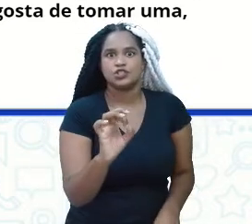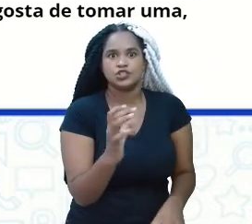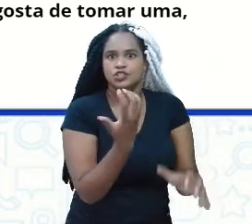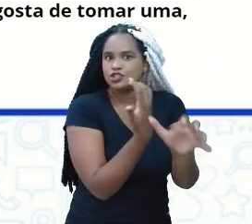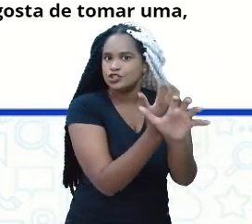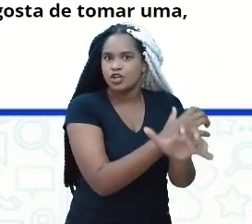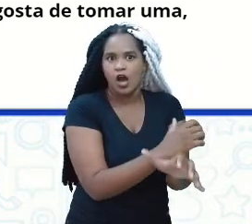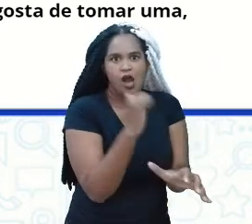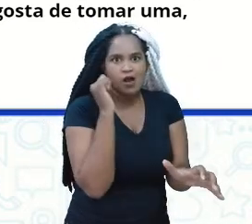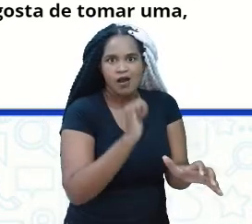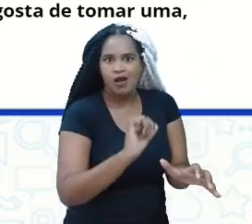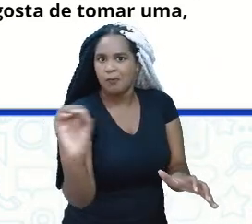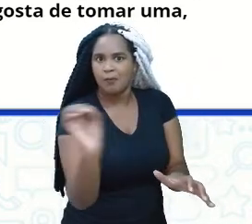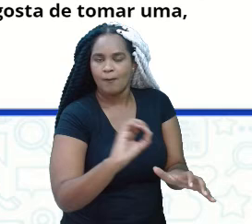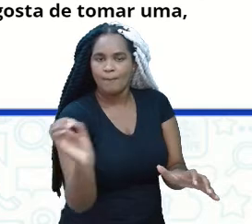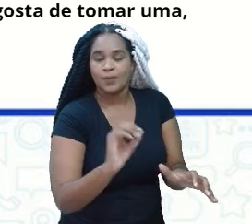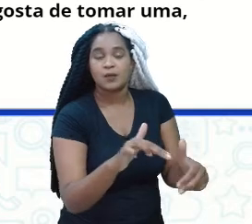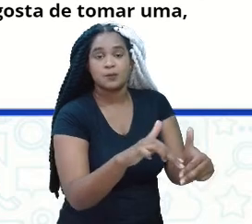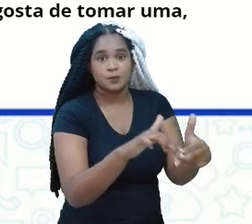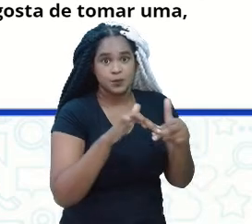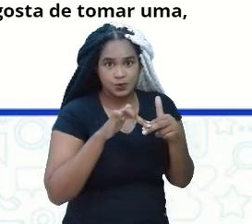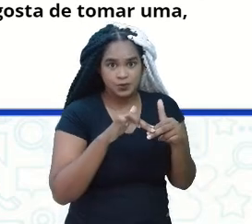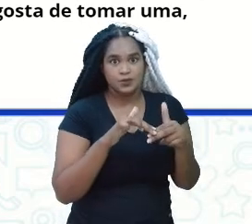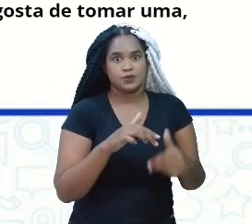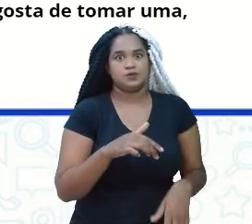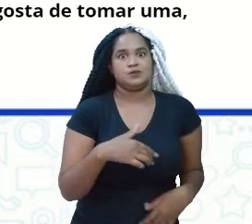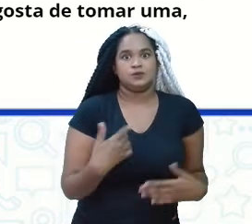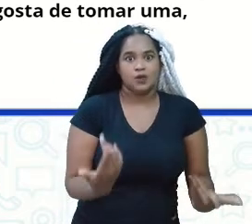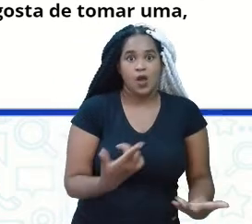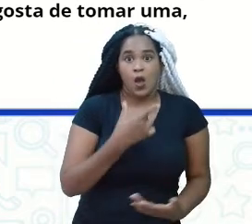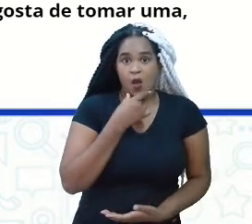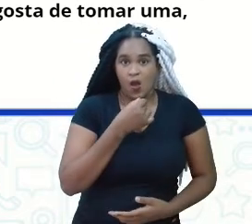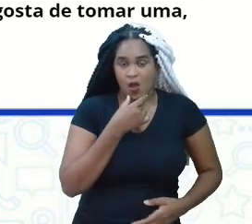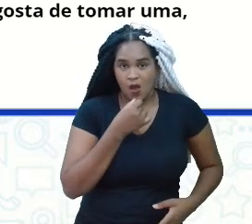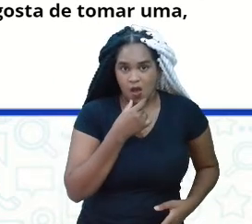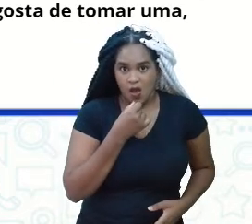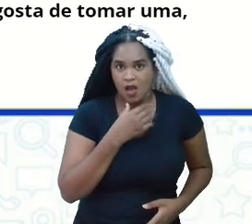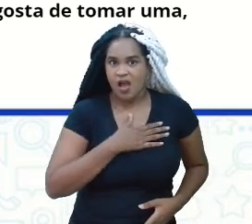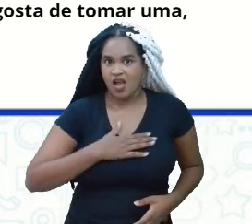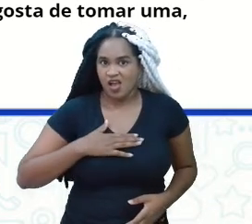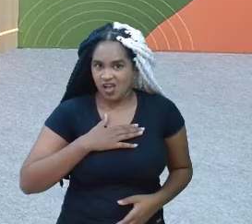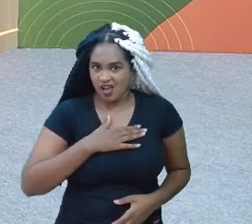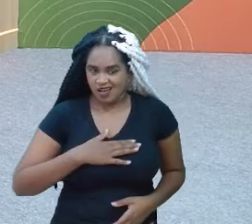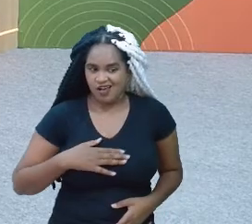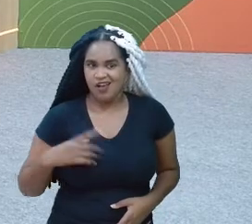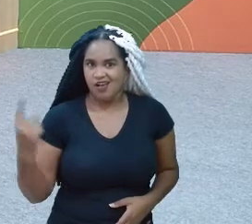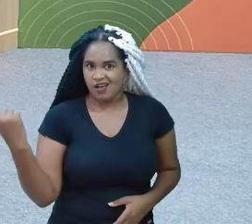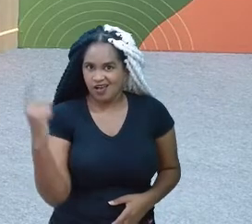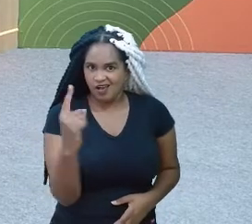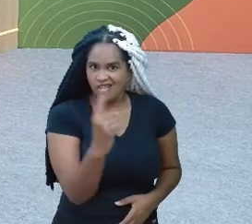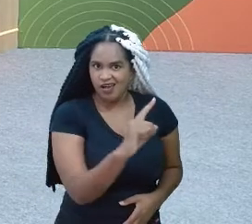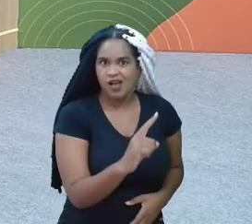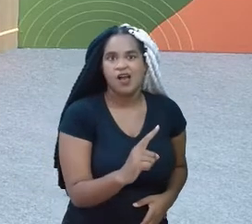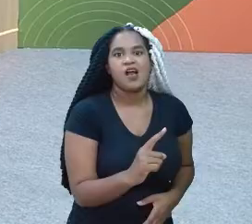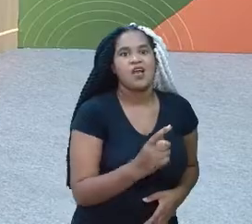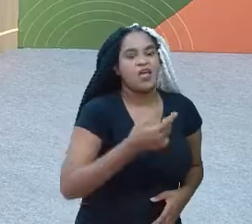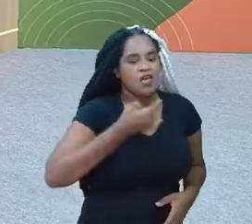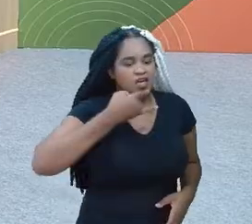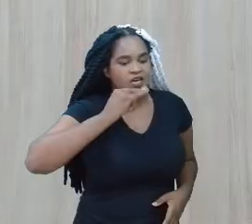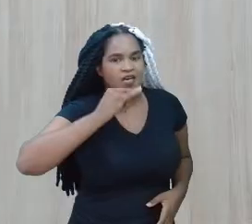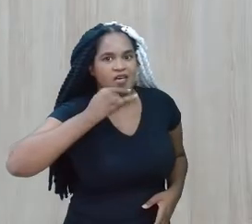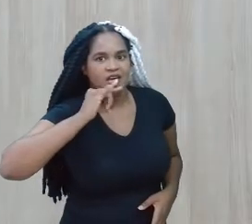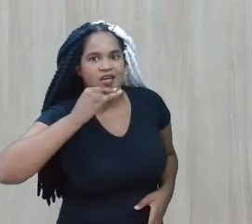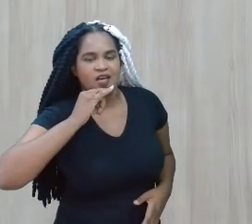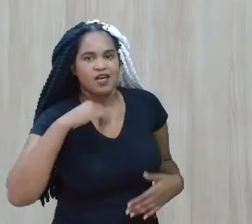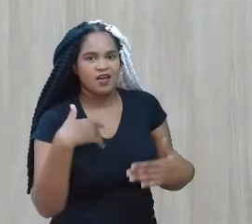frente. Por isso, caro homem que gosta de uma, tenha cuidado de tomar uma, não é? O